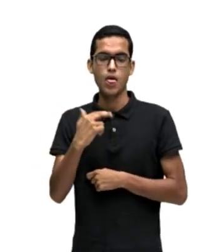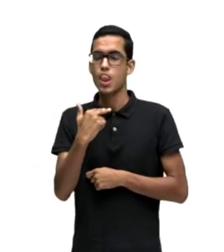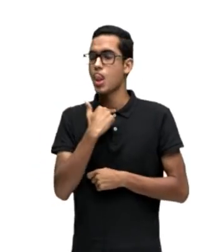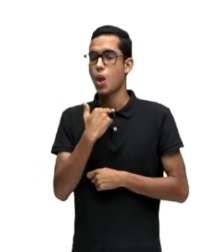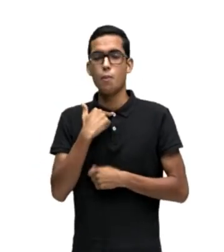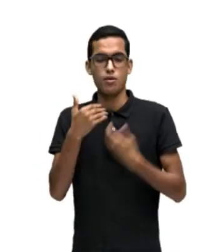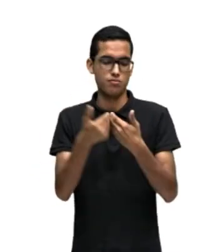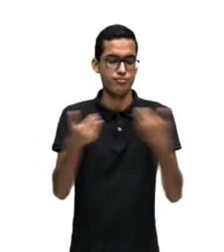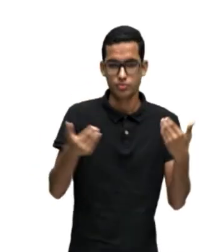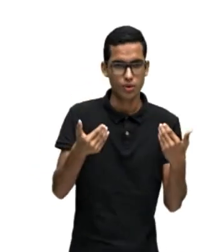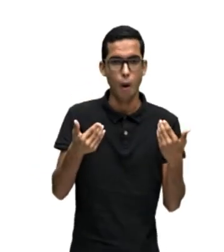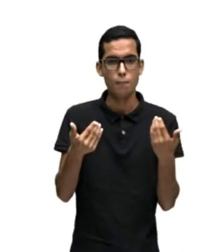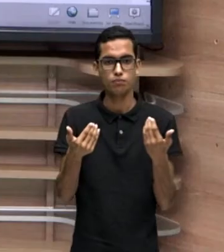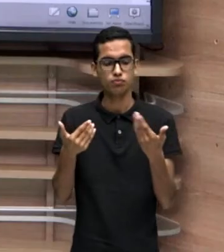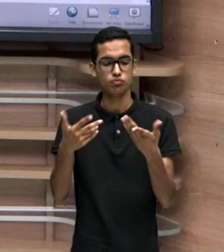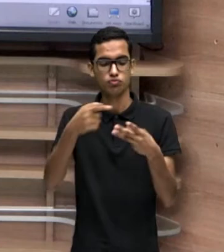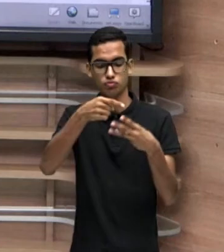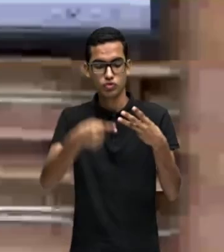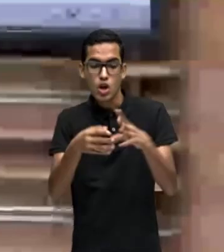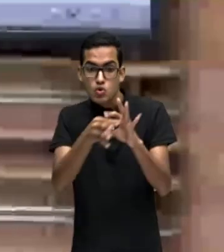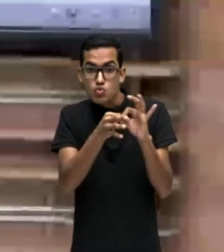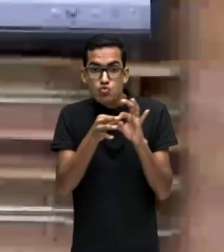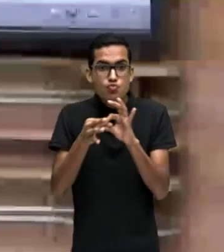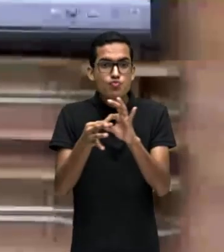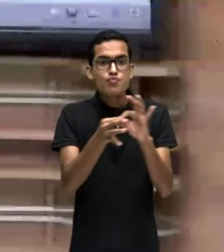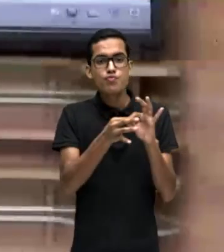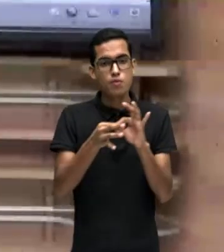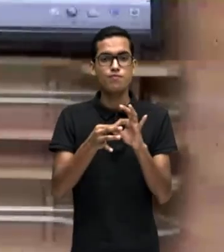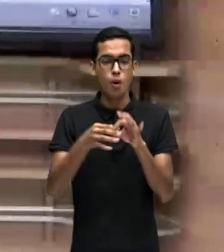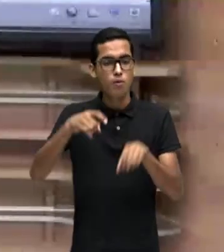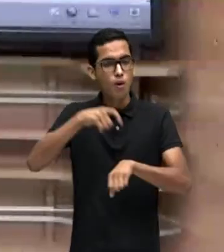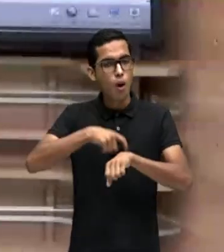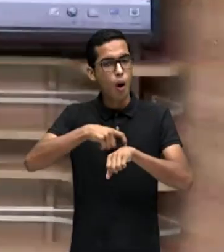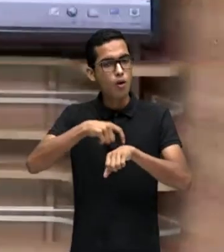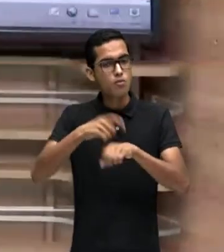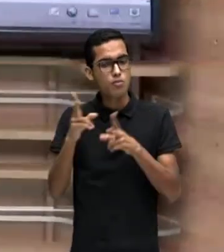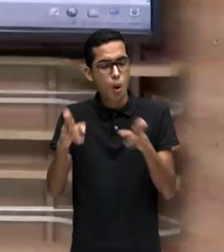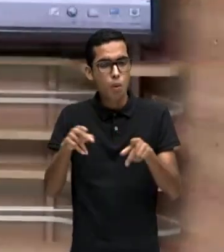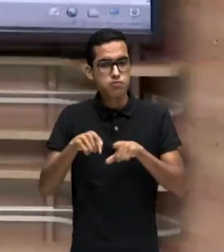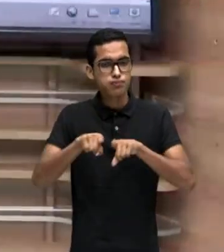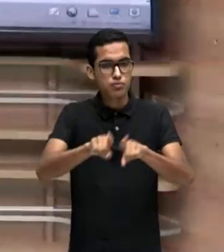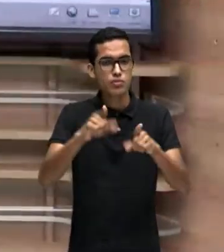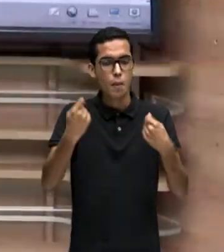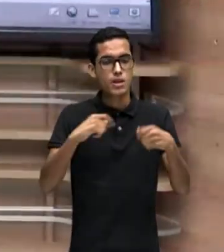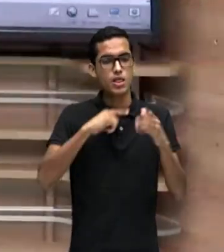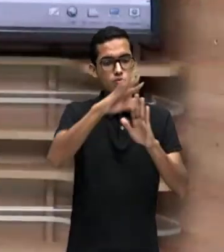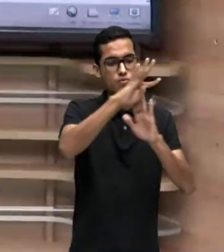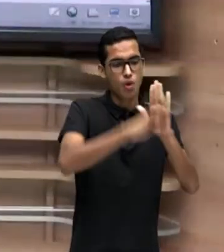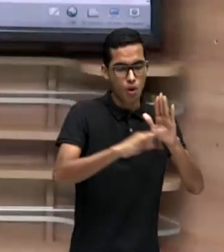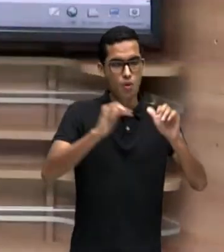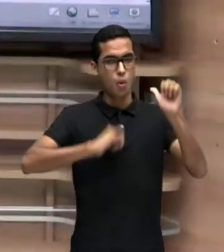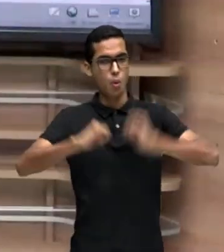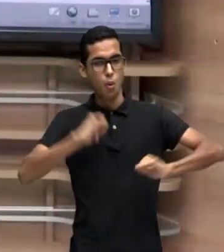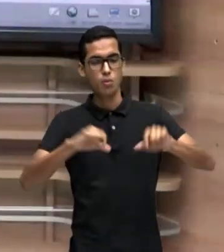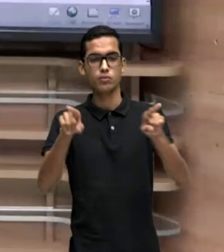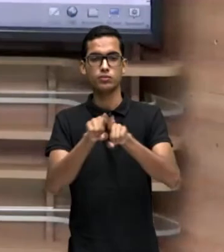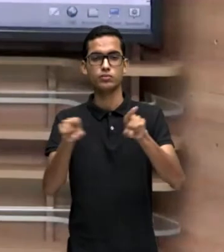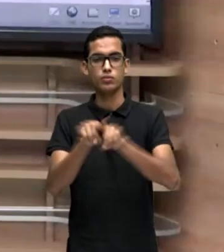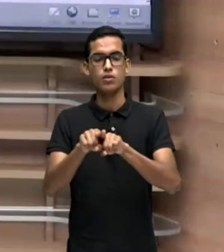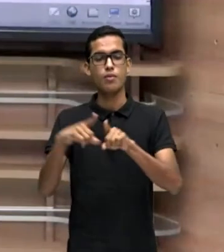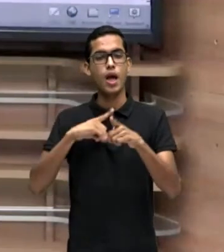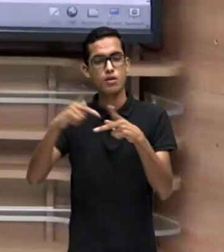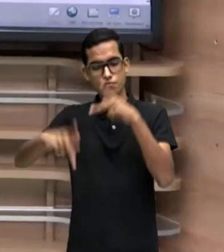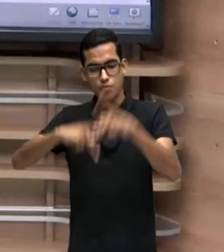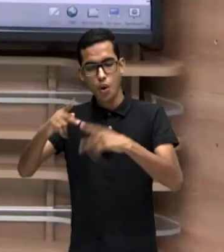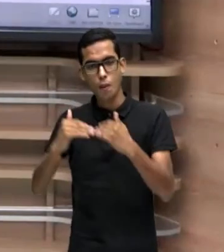estar separados. Eles têm que estar presentes ao mesmo tempo. Eu tenho que ter um texto, eu tenho que ter o ator e eu tenho que ter um